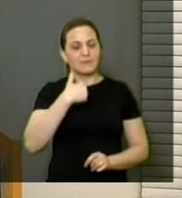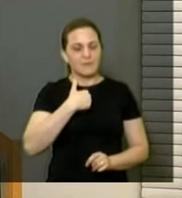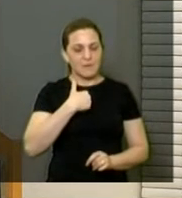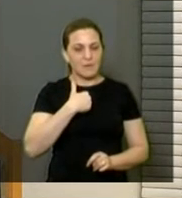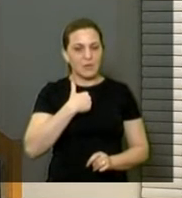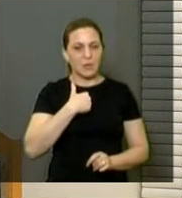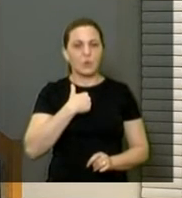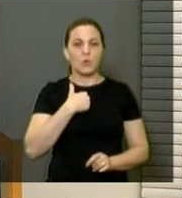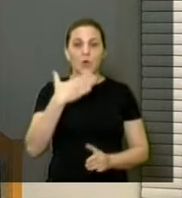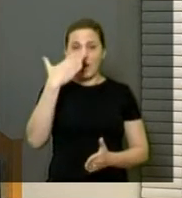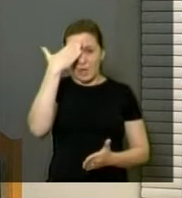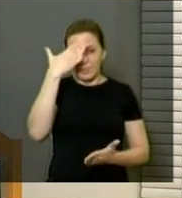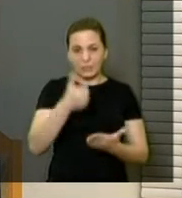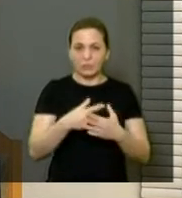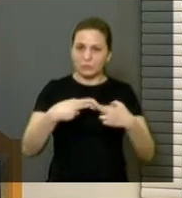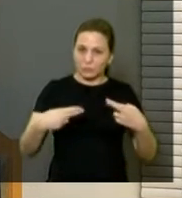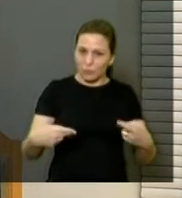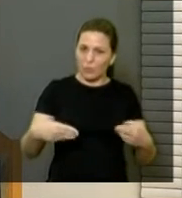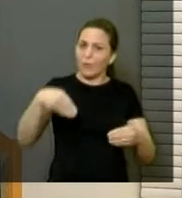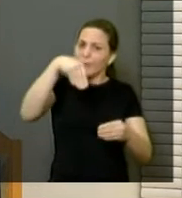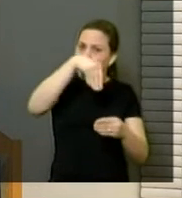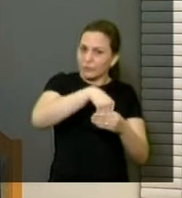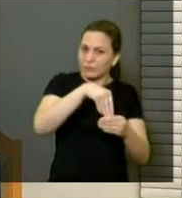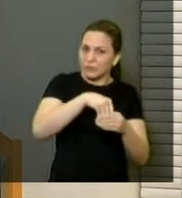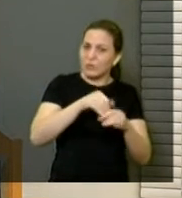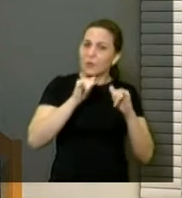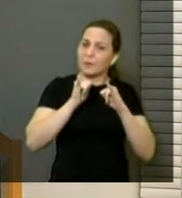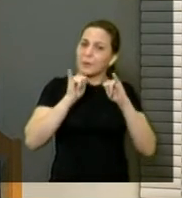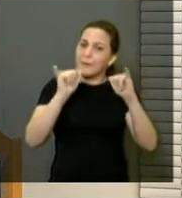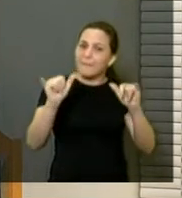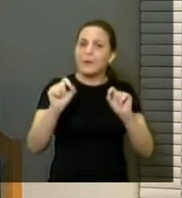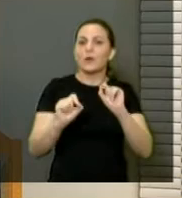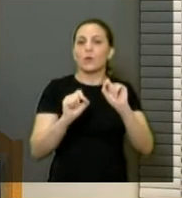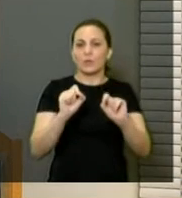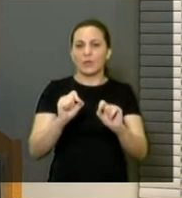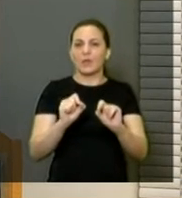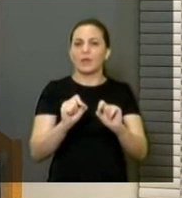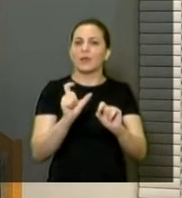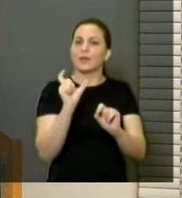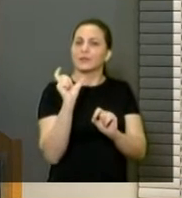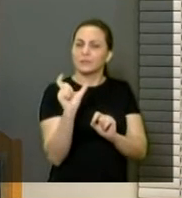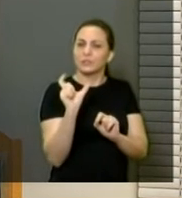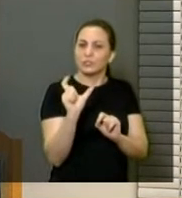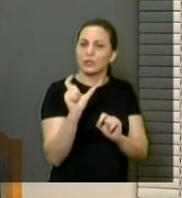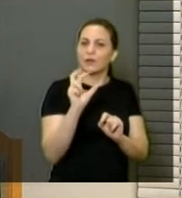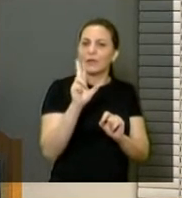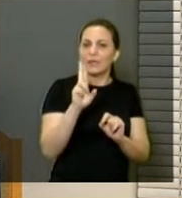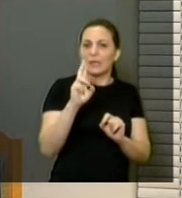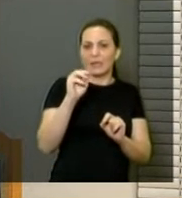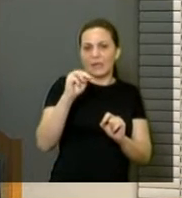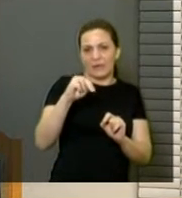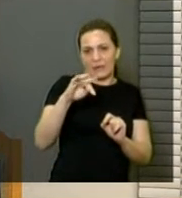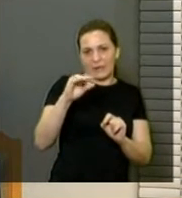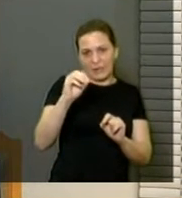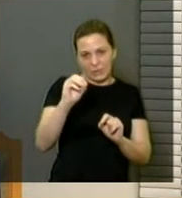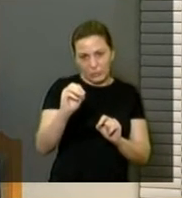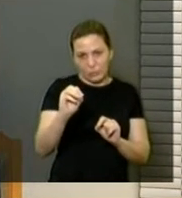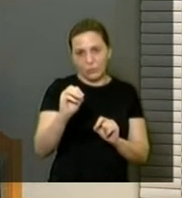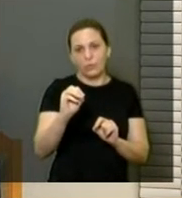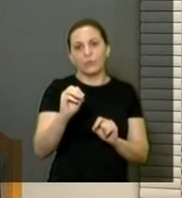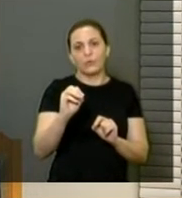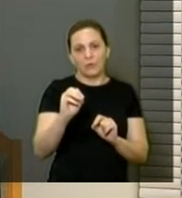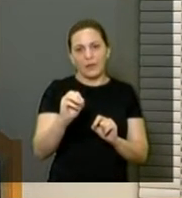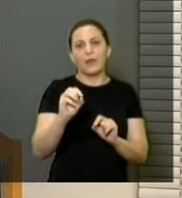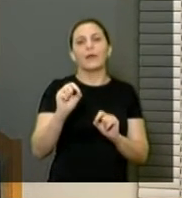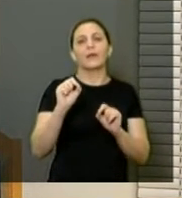eu fiz a eleição durante a eleição a minha campanha sair no meu santinho lá renato haddad vereador marcelo barbieri prefeito